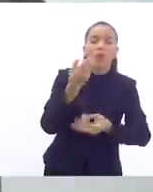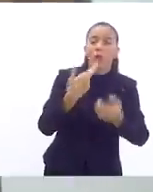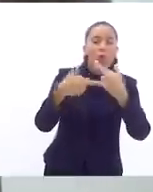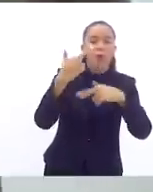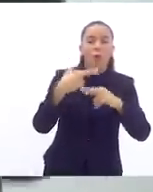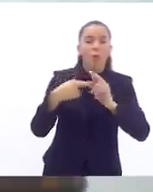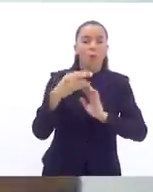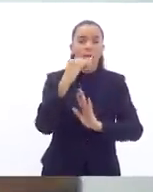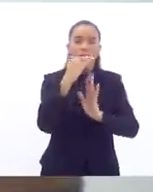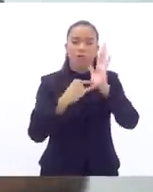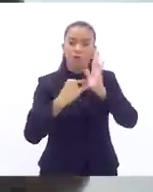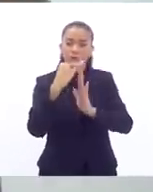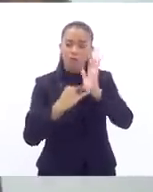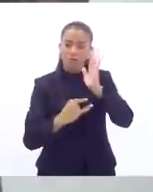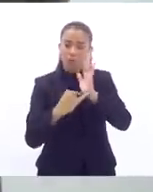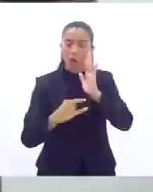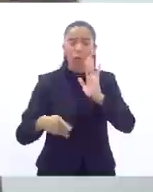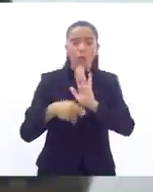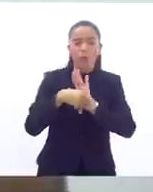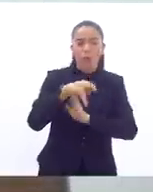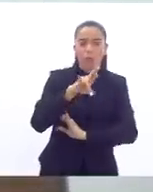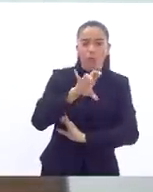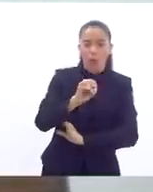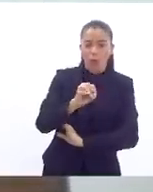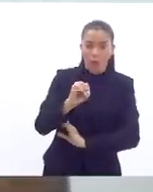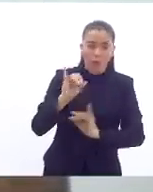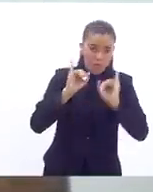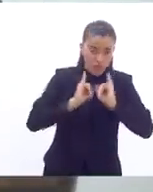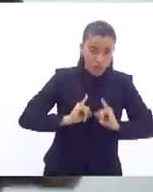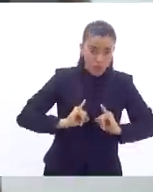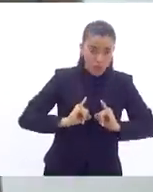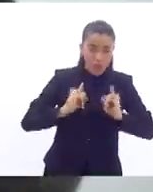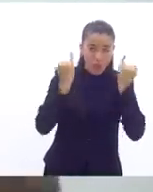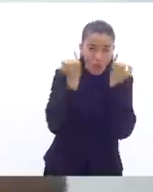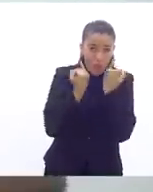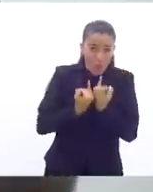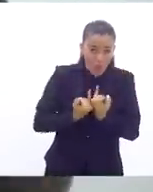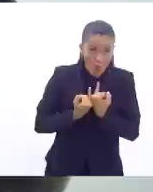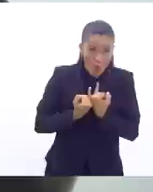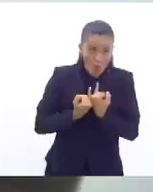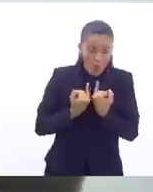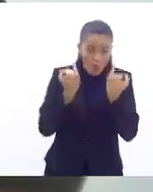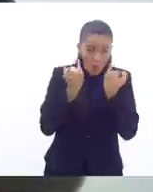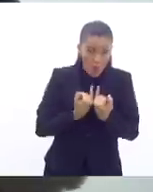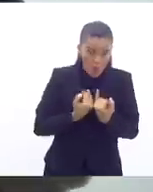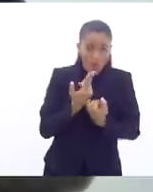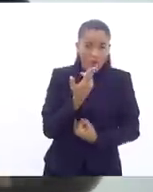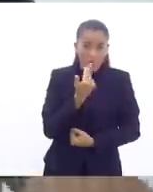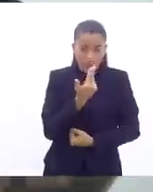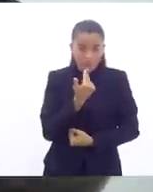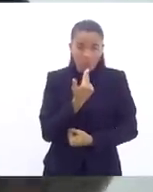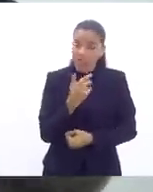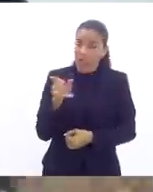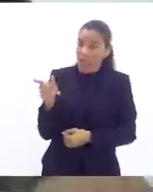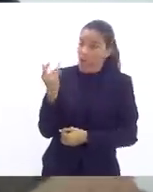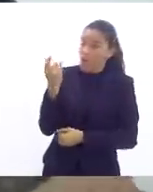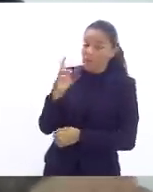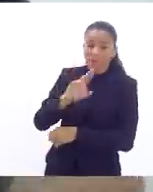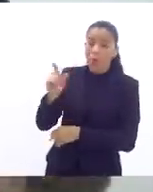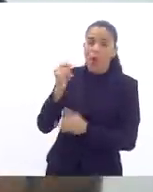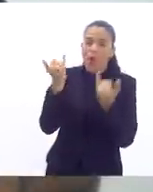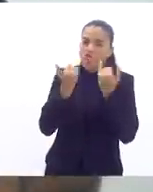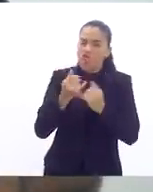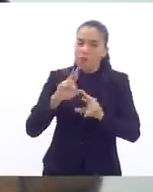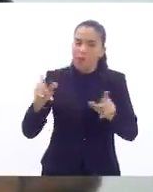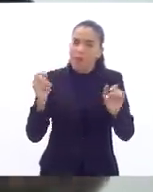vocês aqui que é se mantendo Esse regime reg para quem quer emagrecer é só para quem quer emagrecer tem uma qualidade de vida porque esse regime ele é impagável